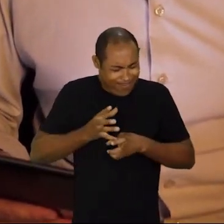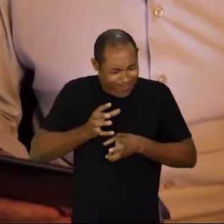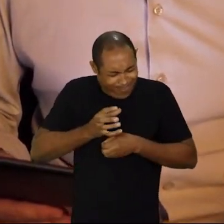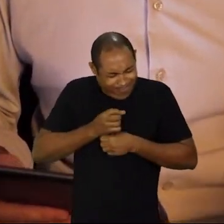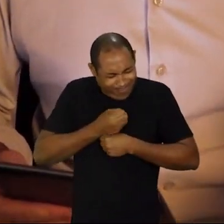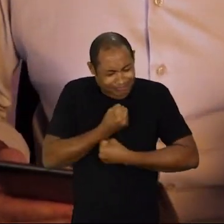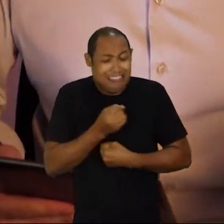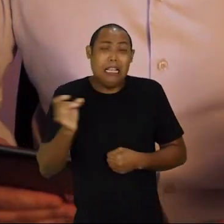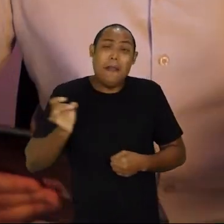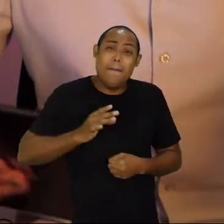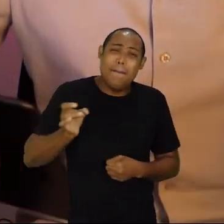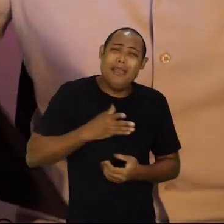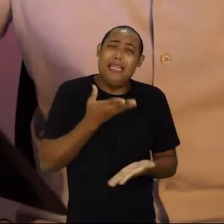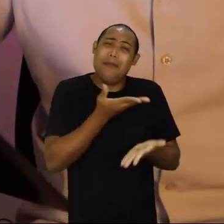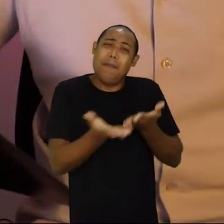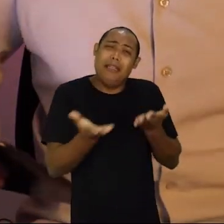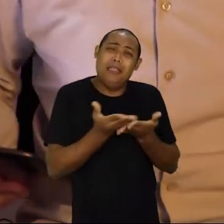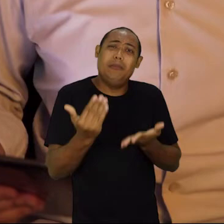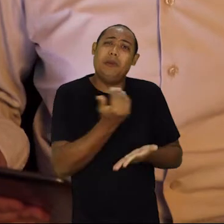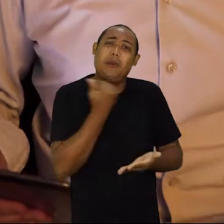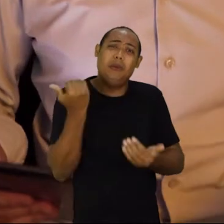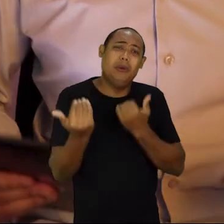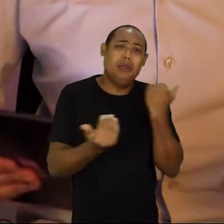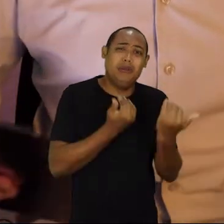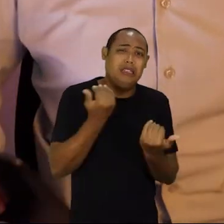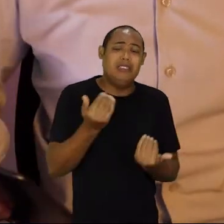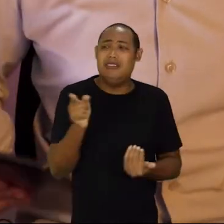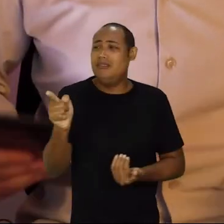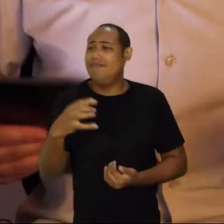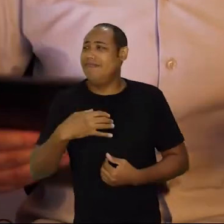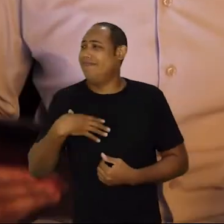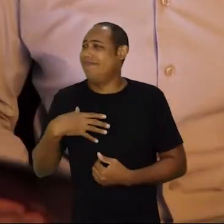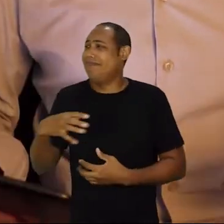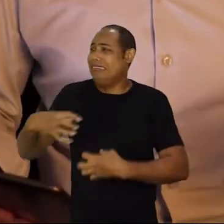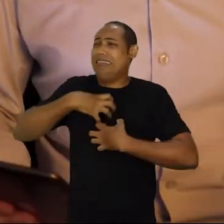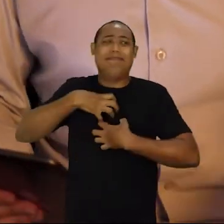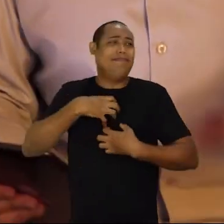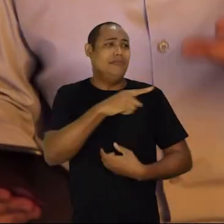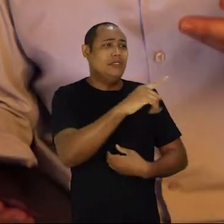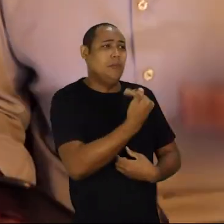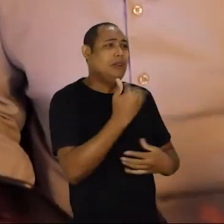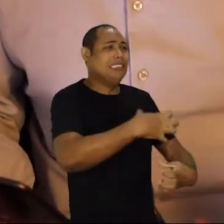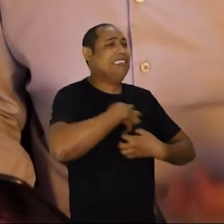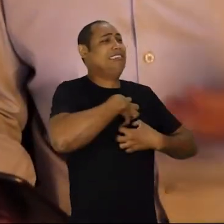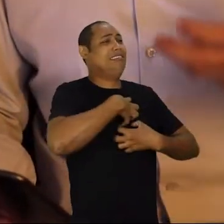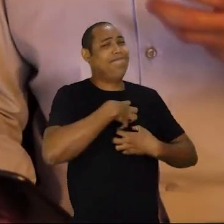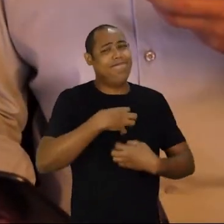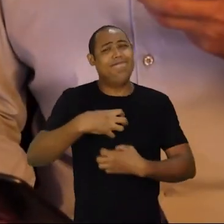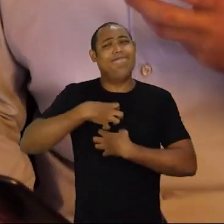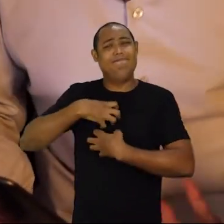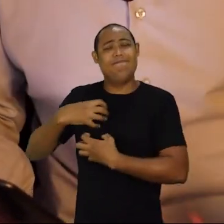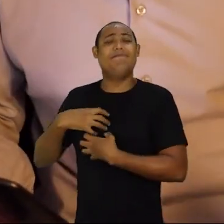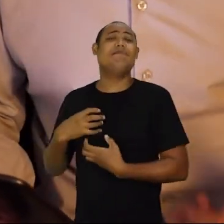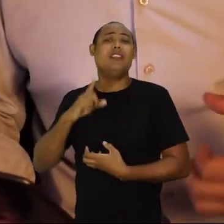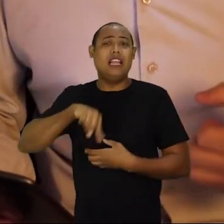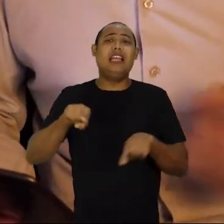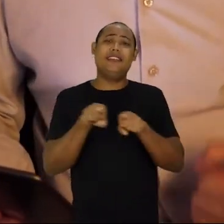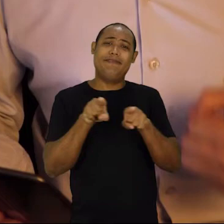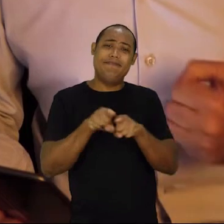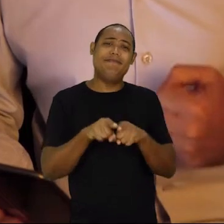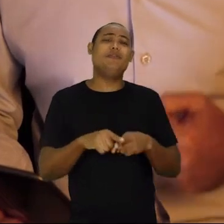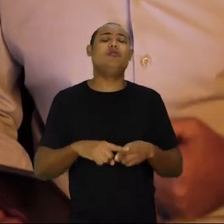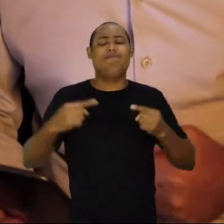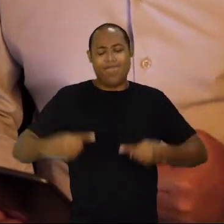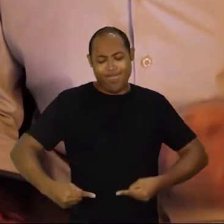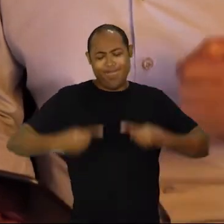de pandemia. Então lidar com esse conjunto de angústias, de medo, de perdas tem sido algo